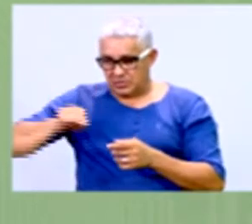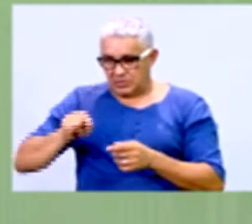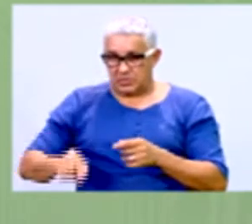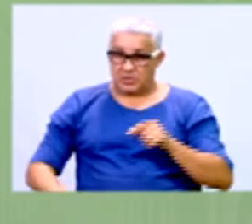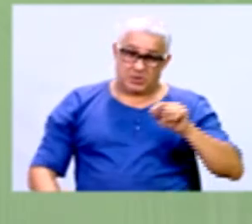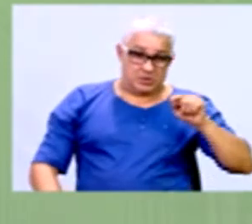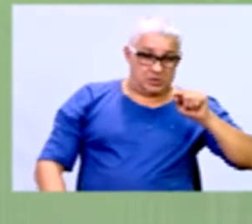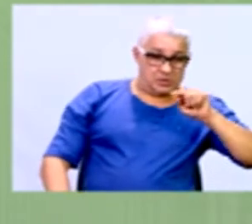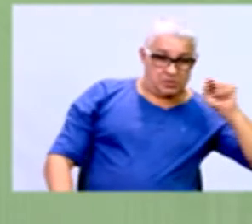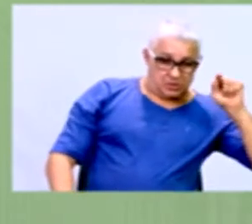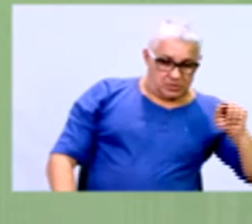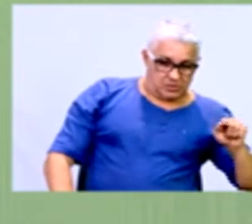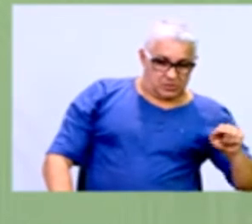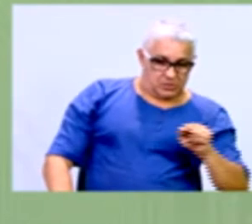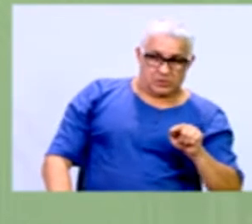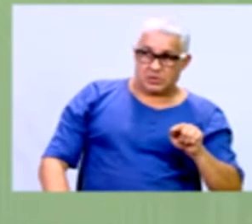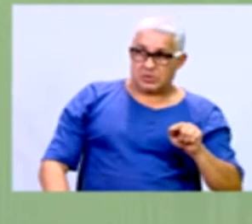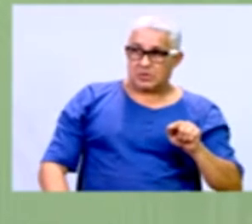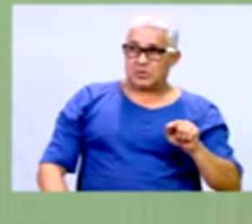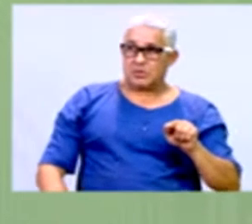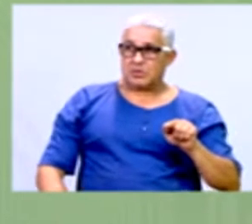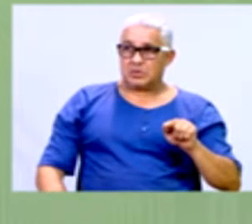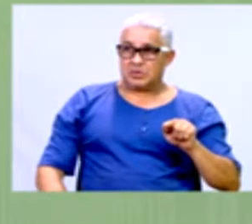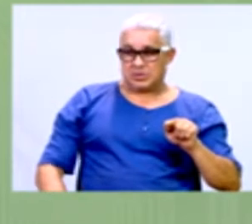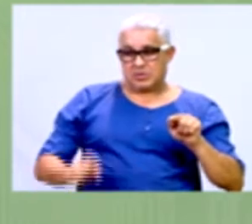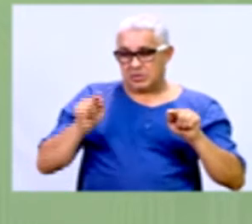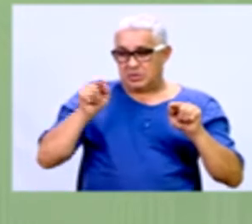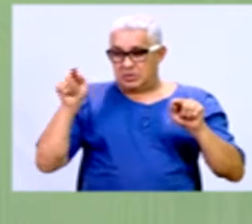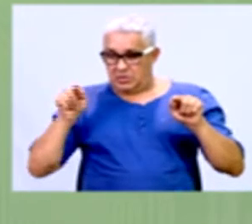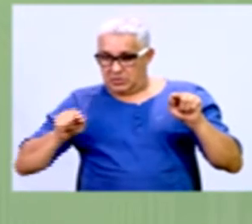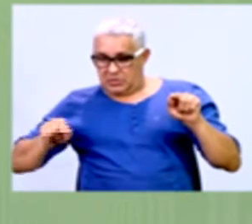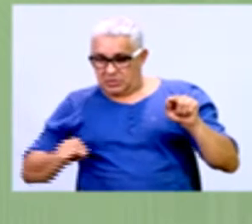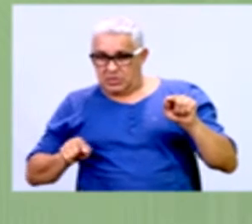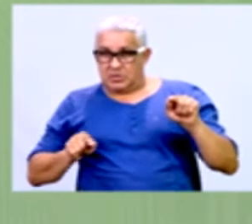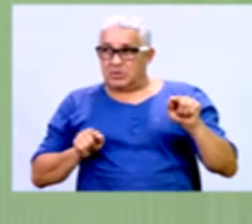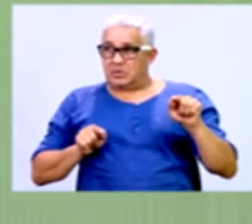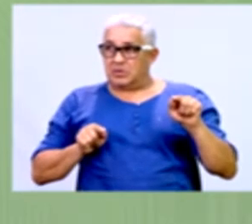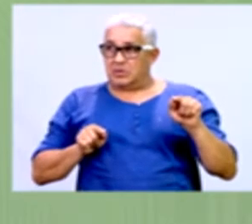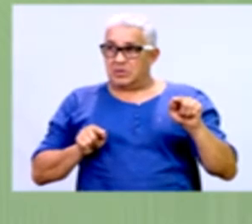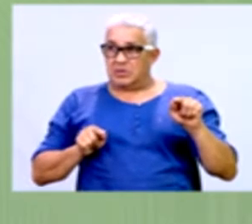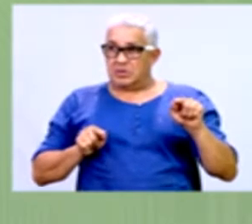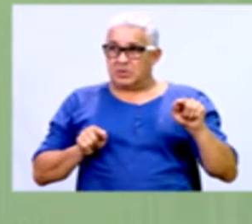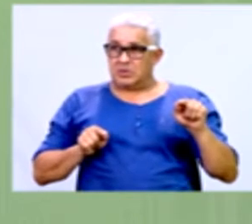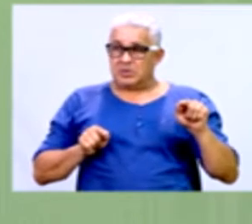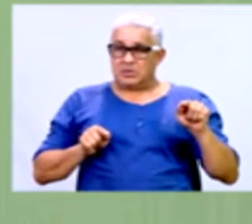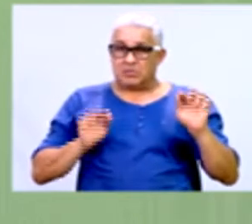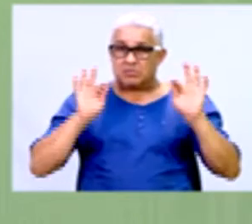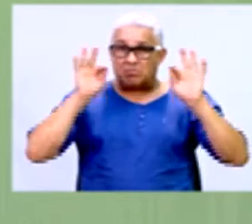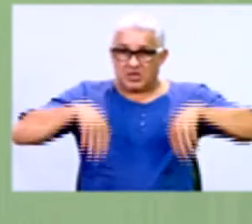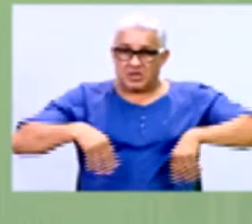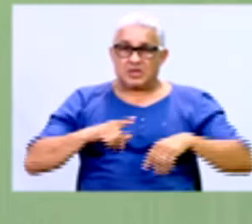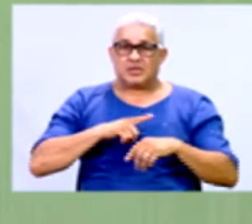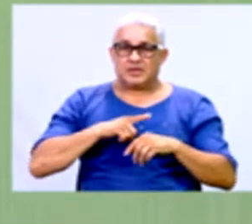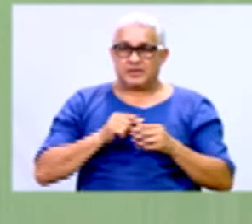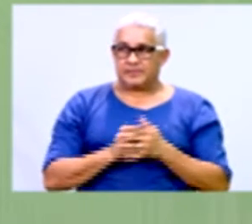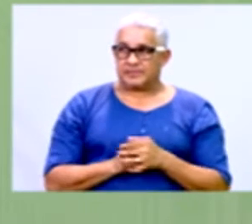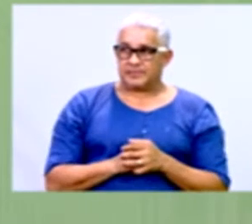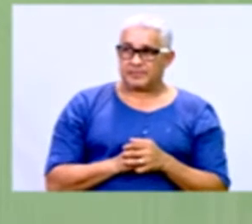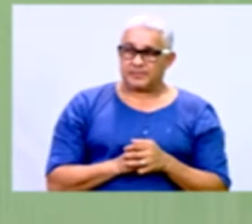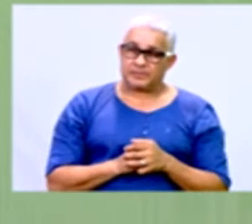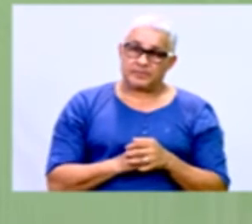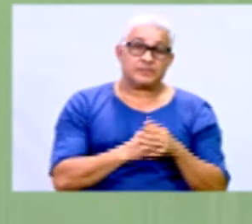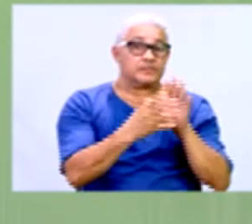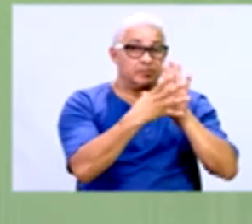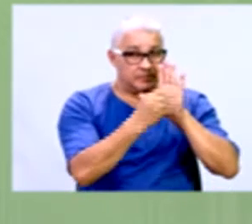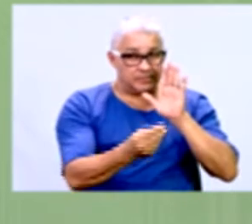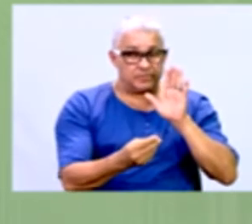colchetes e depois fecha as chaves que foi aberta aqui em cima, certo? Então nós temos esse formato aí de